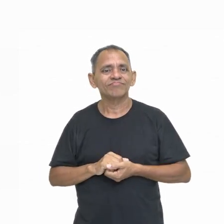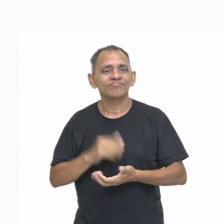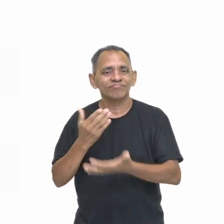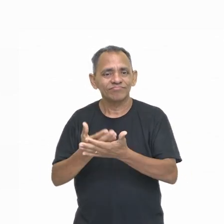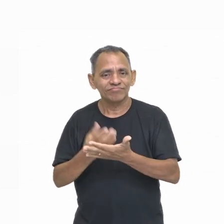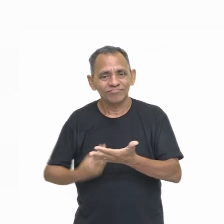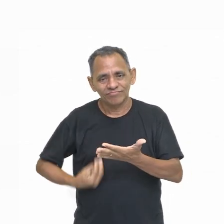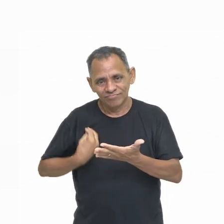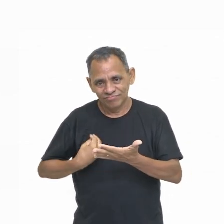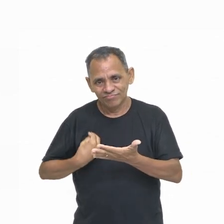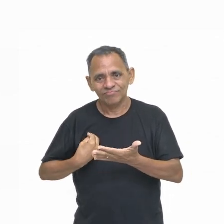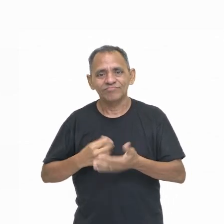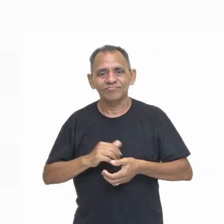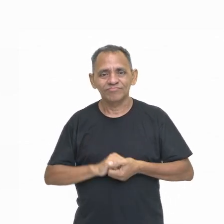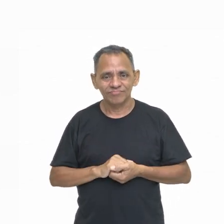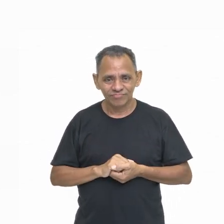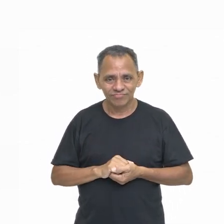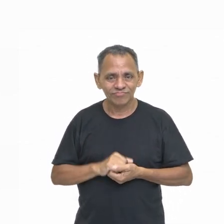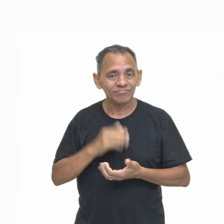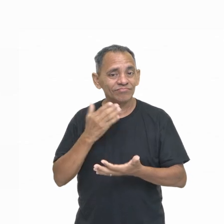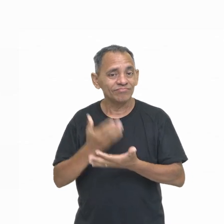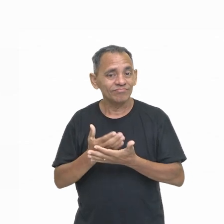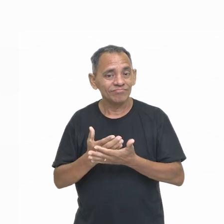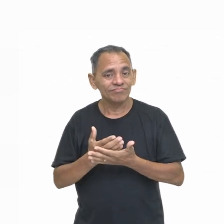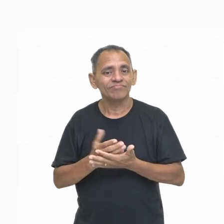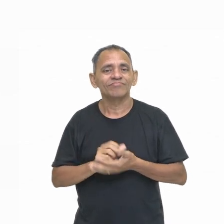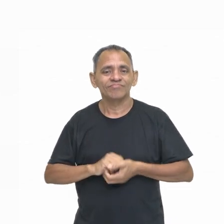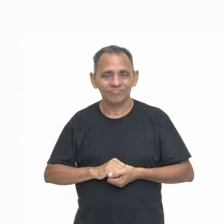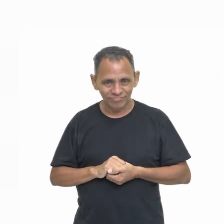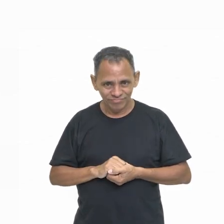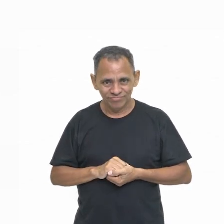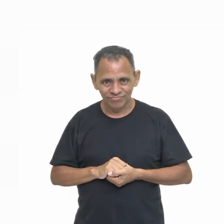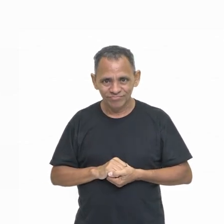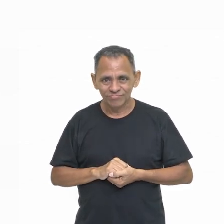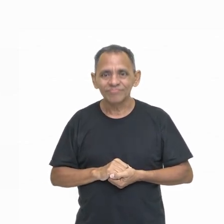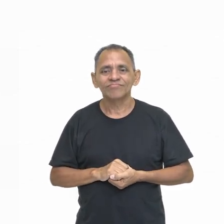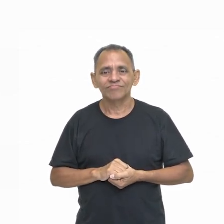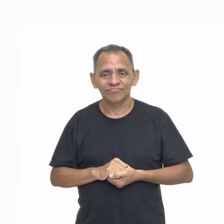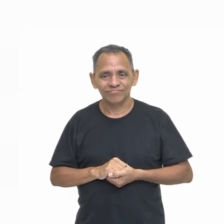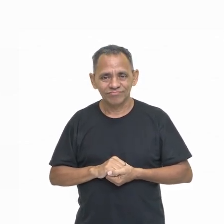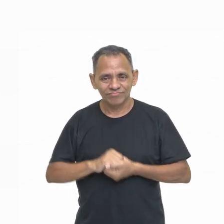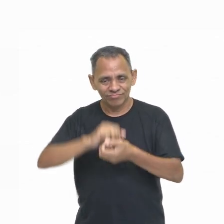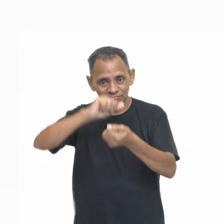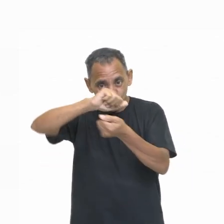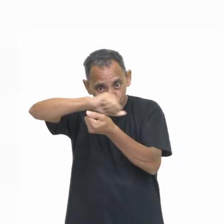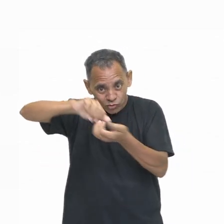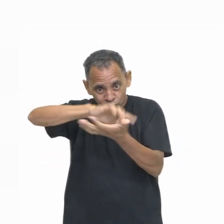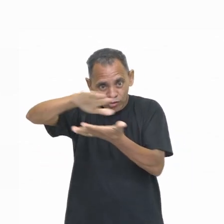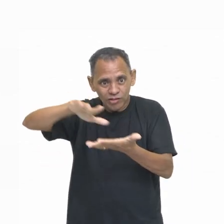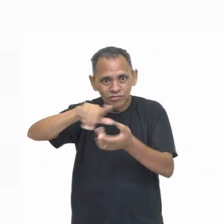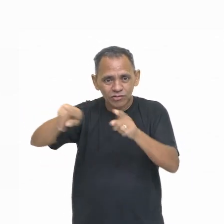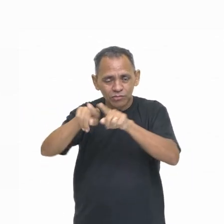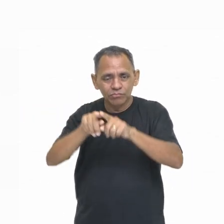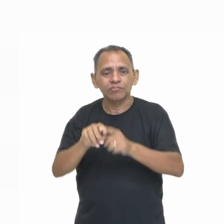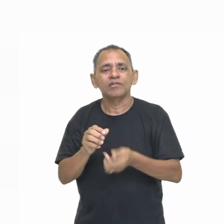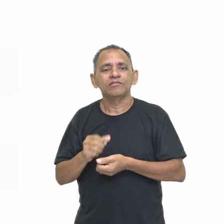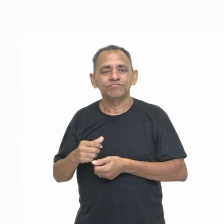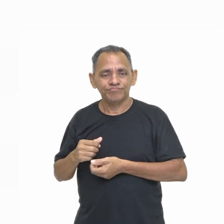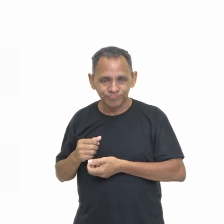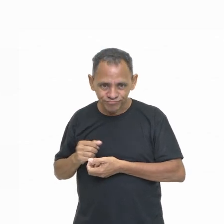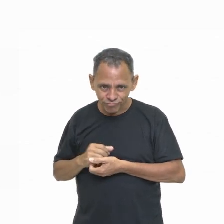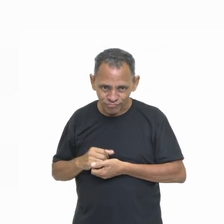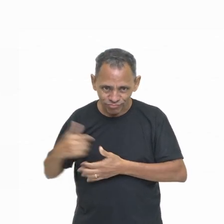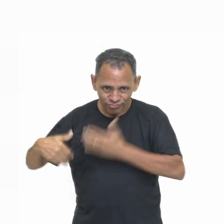a astrobiologia, a astrofísica, evolução estelar, evolução química,